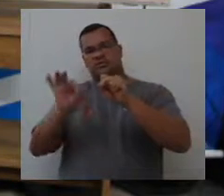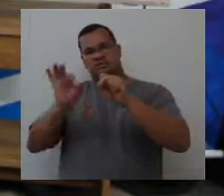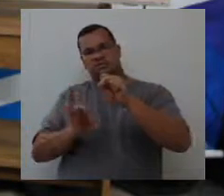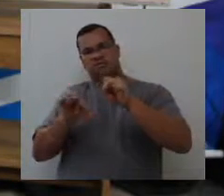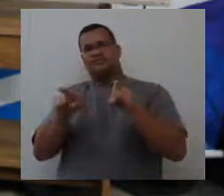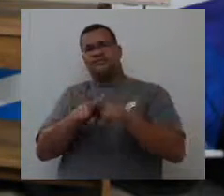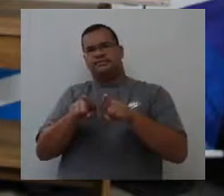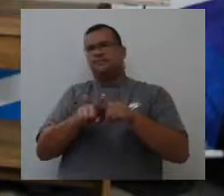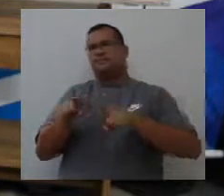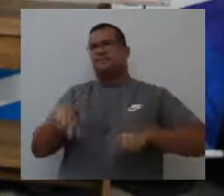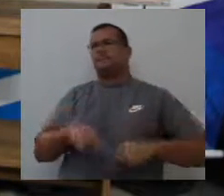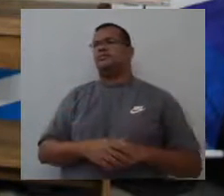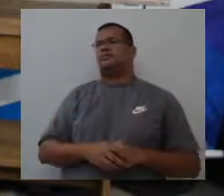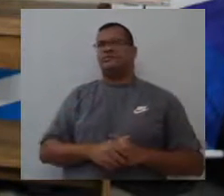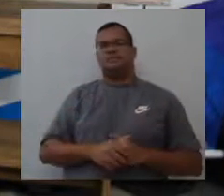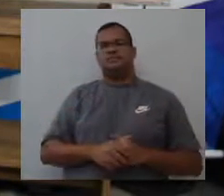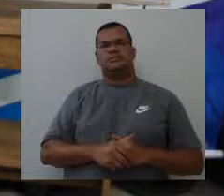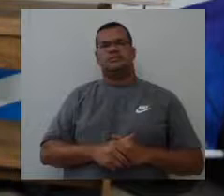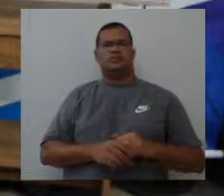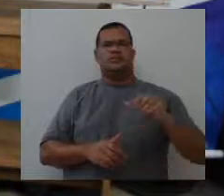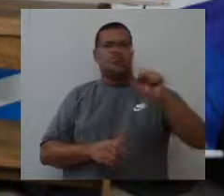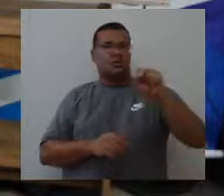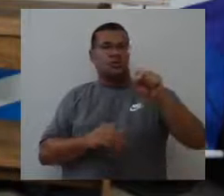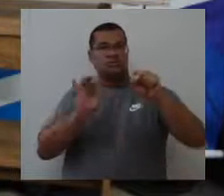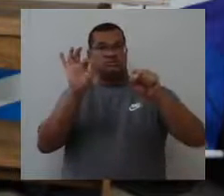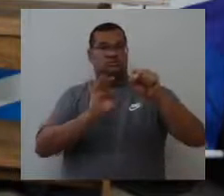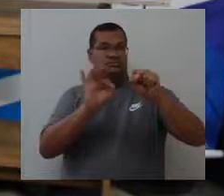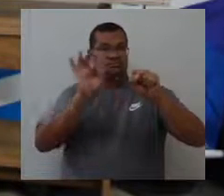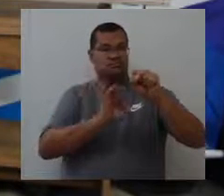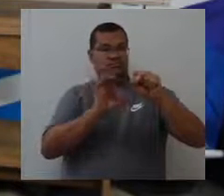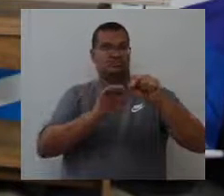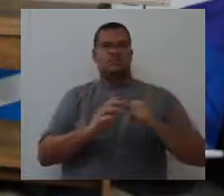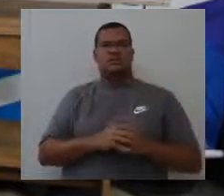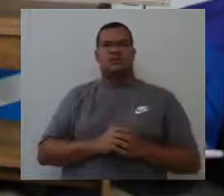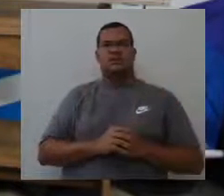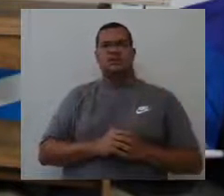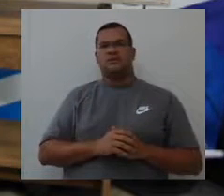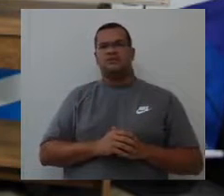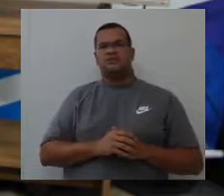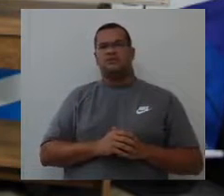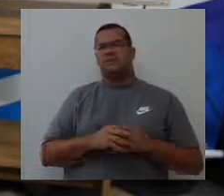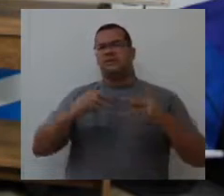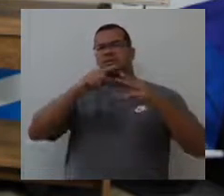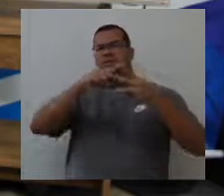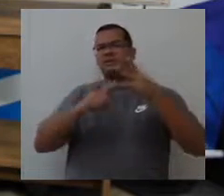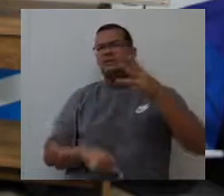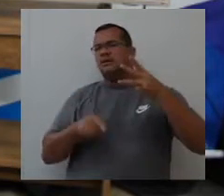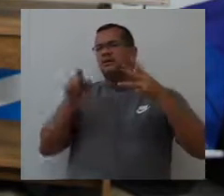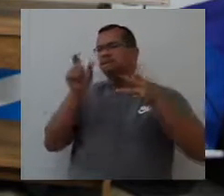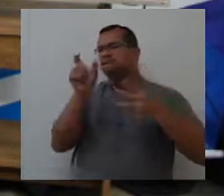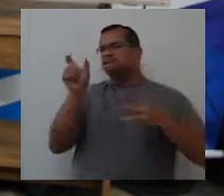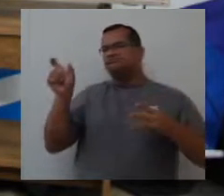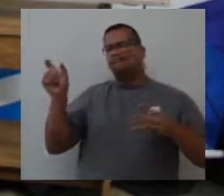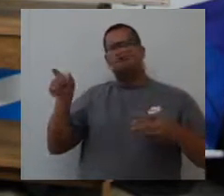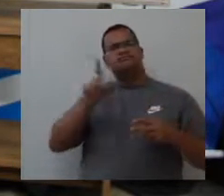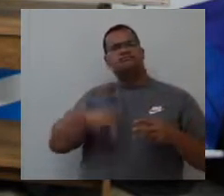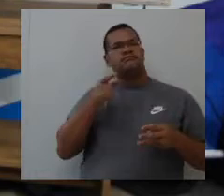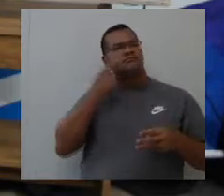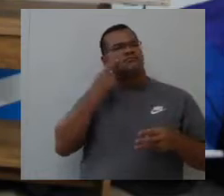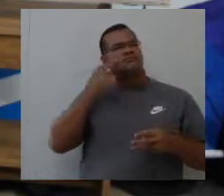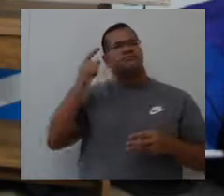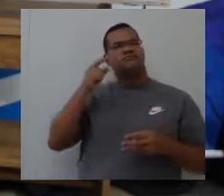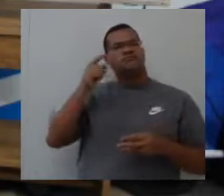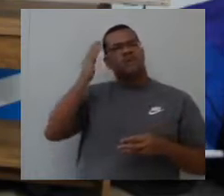também, como a gente tem aqui, ó, 8 e o símbolo de porcentagem, beleza? Então essas 3 representações servem para a gente